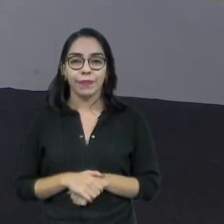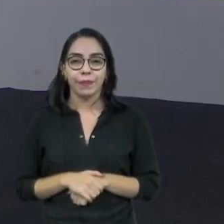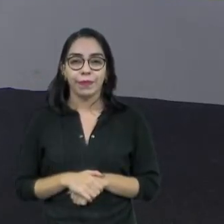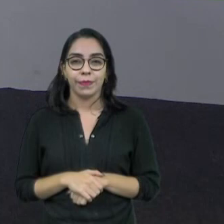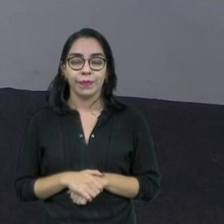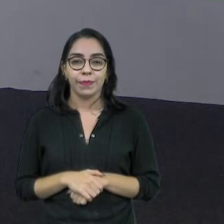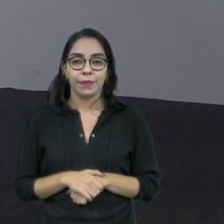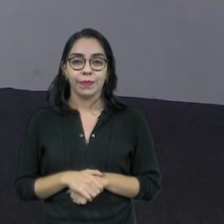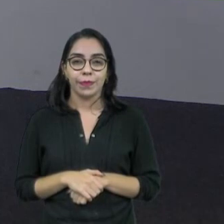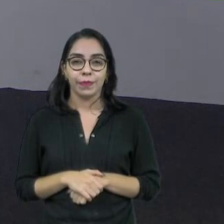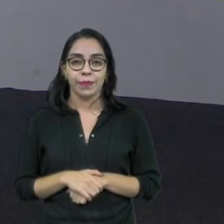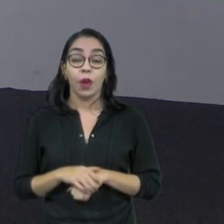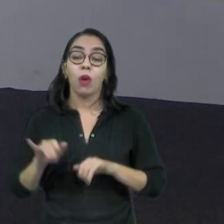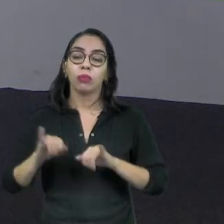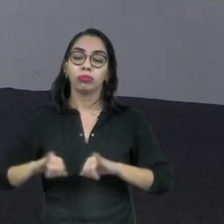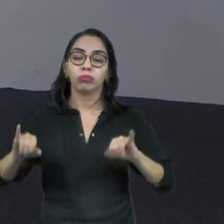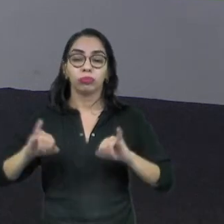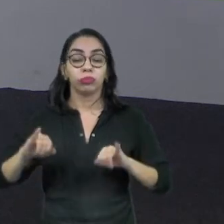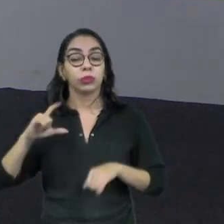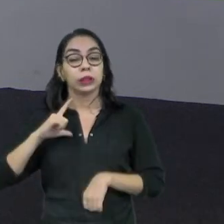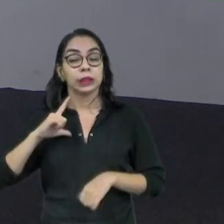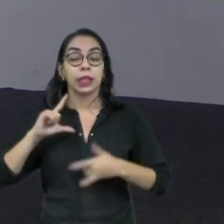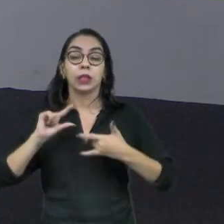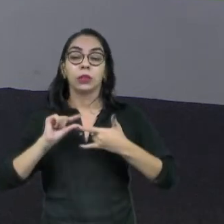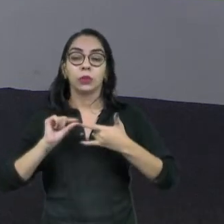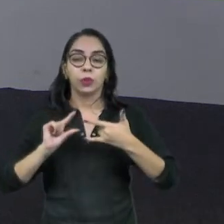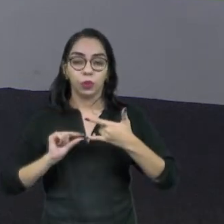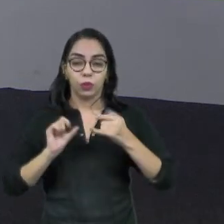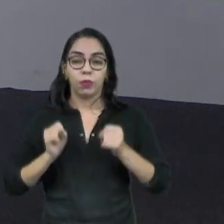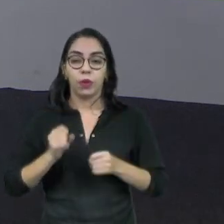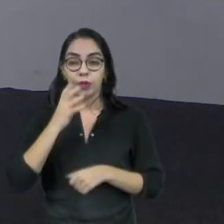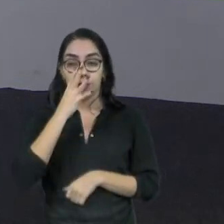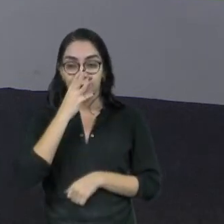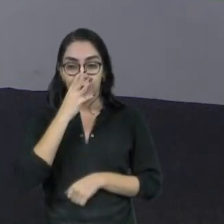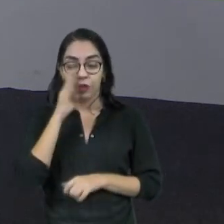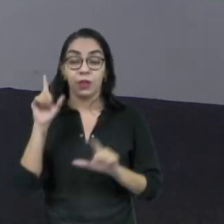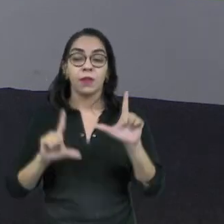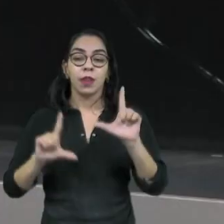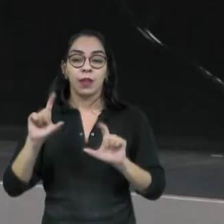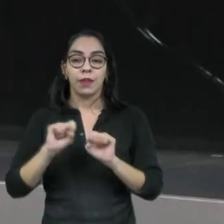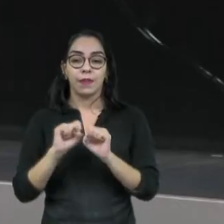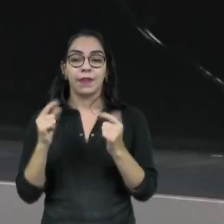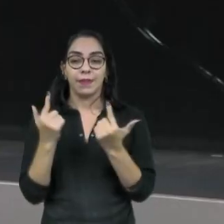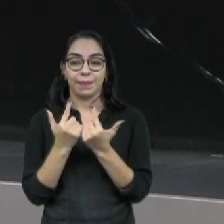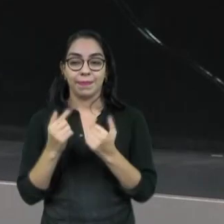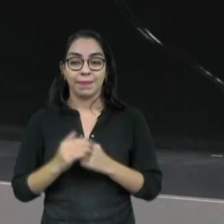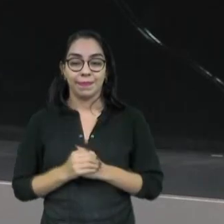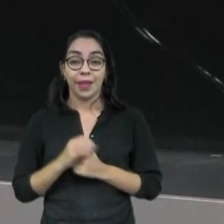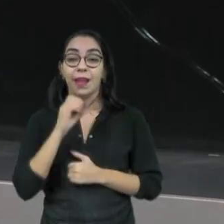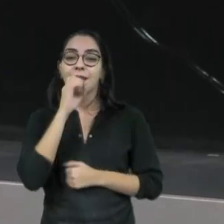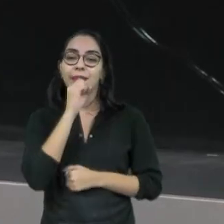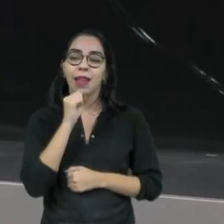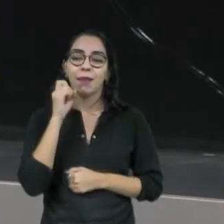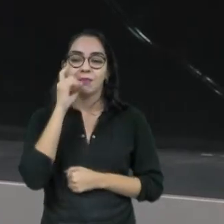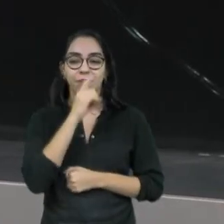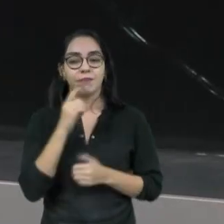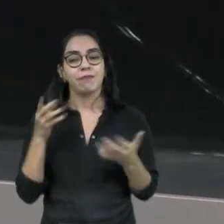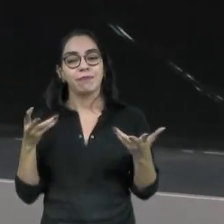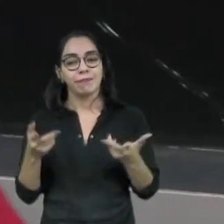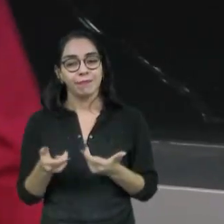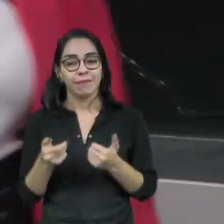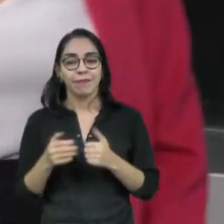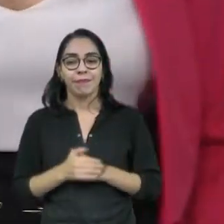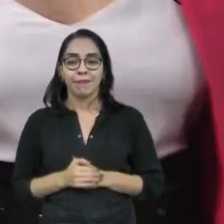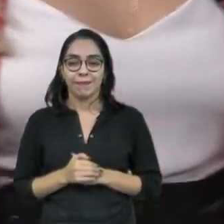Produções estão disponíveis no nosso canal no YouTube TV Assembleia Ceará um ótimo f de semana para você aproveite